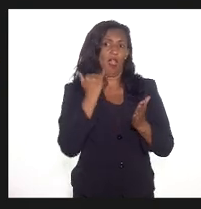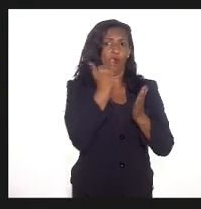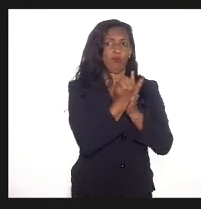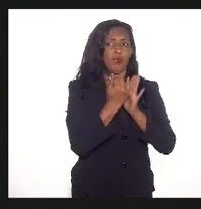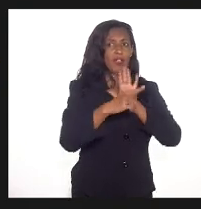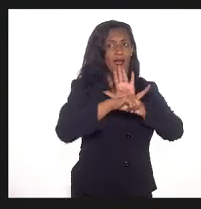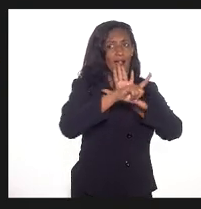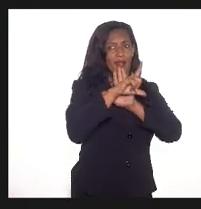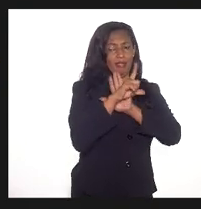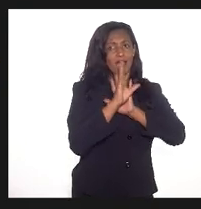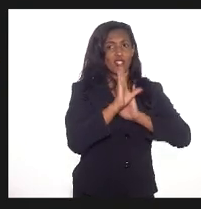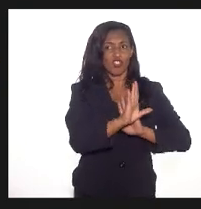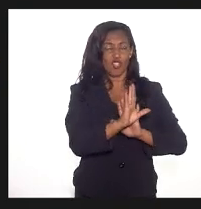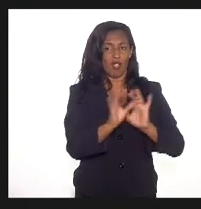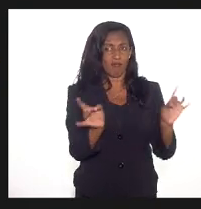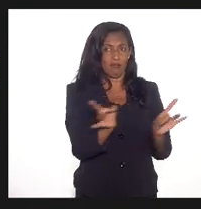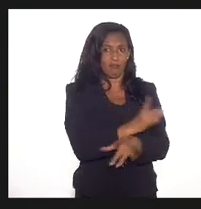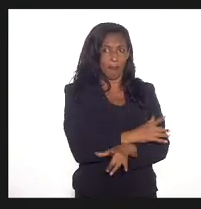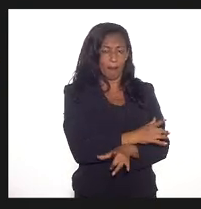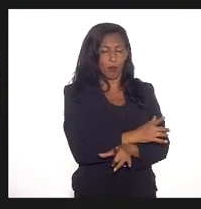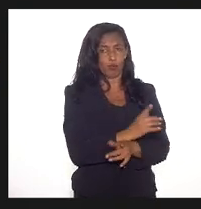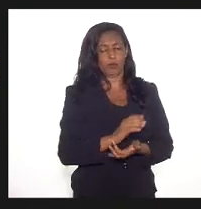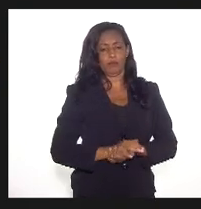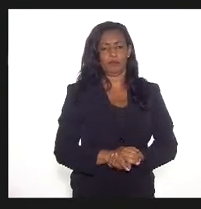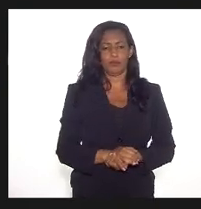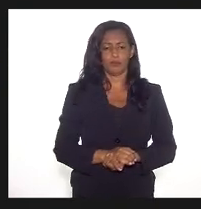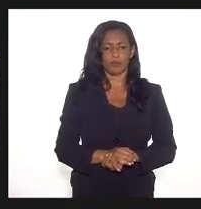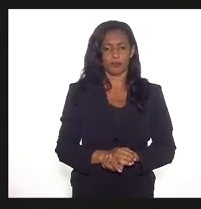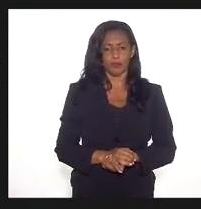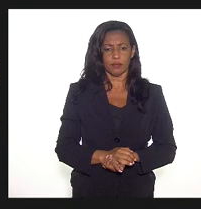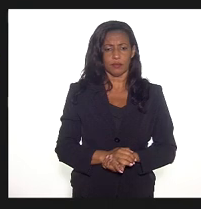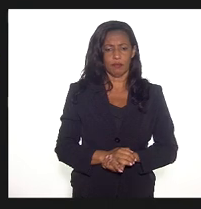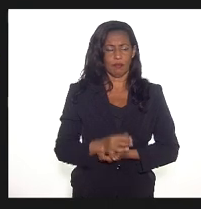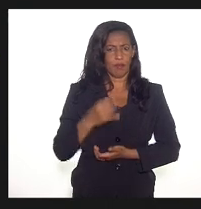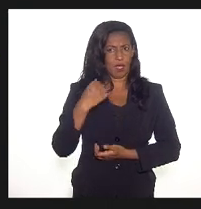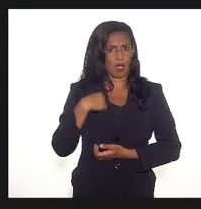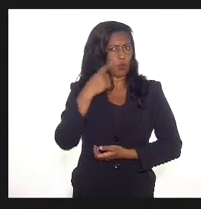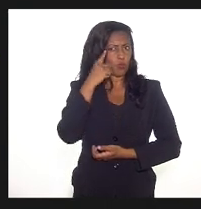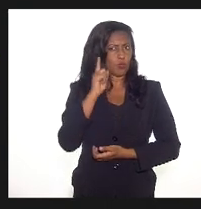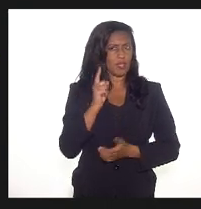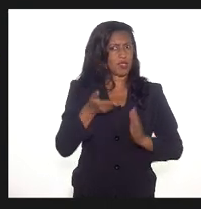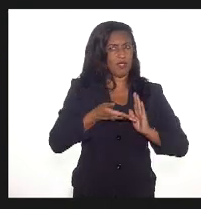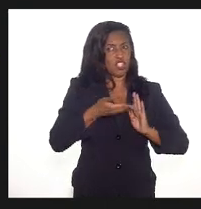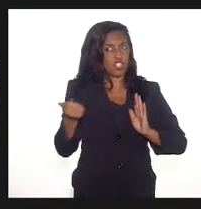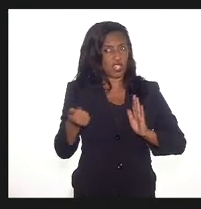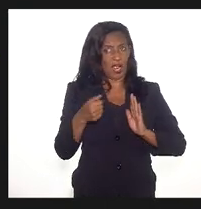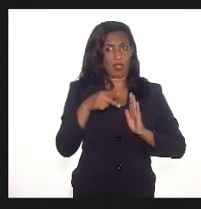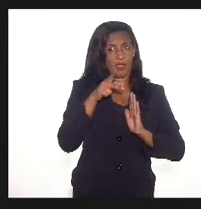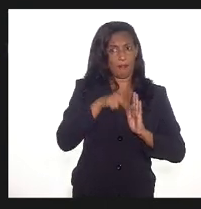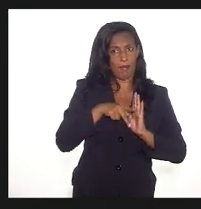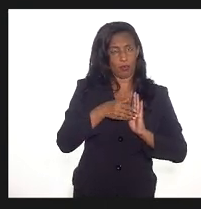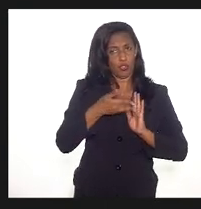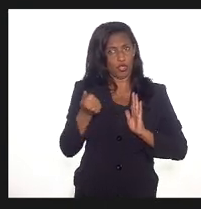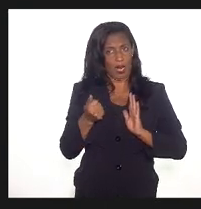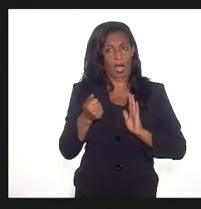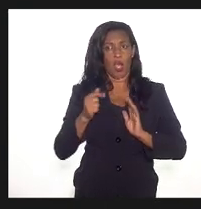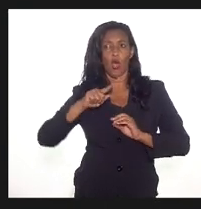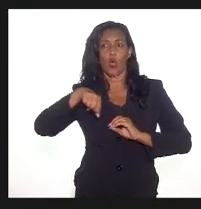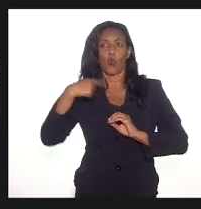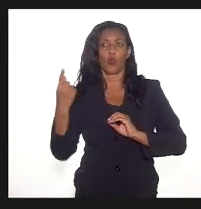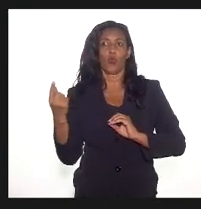lei proposta pelo deputado Gualberto, já convertido em lei. Então, eu não sei se Vossa Excelência vai simplesmente tirar de pauta para um novo parecer